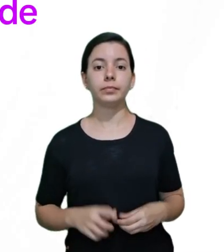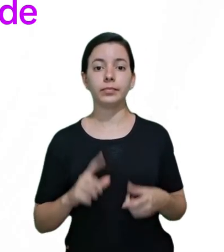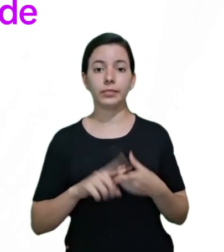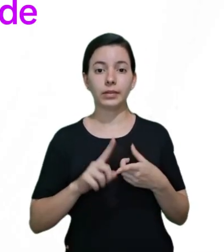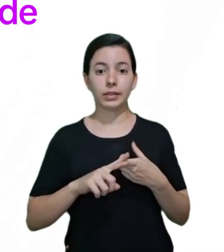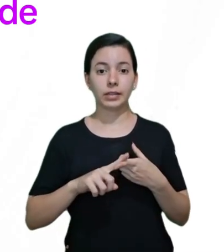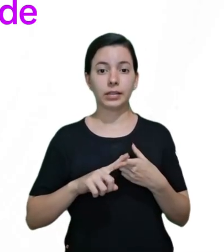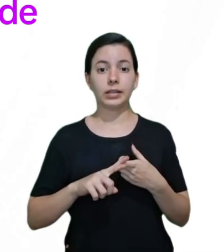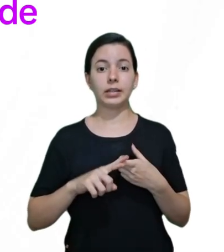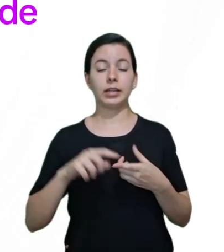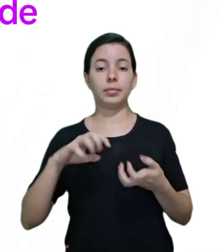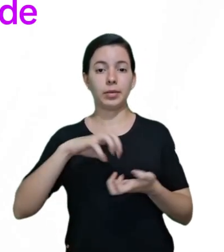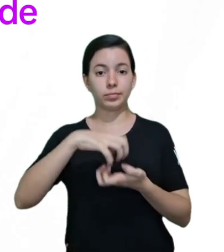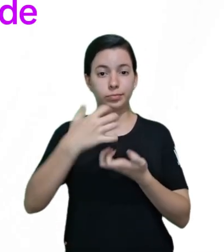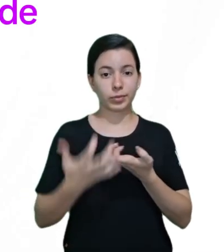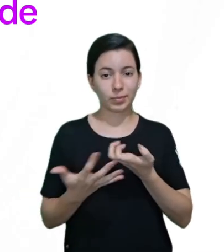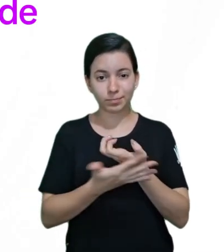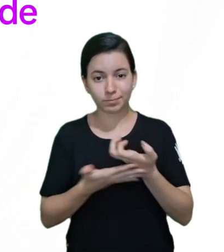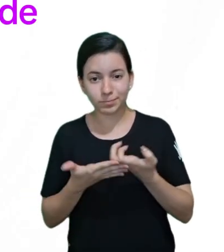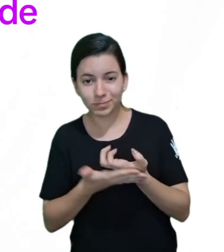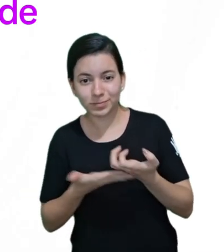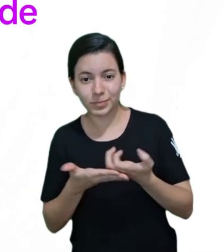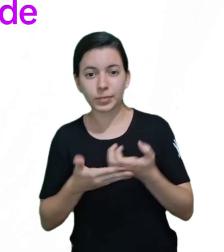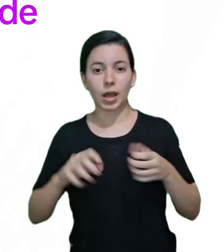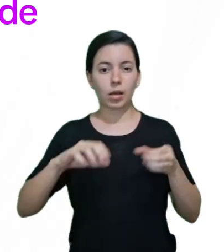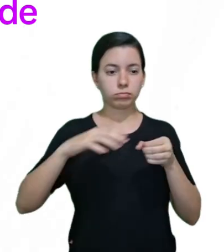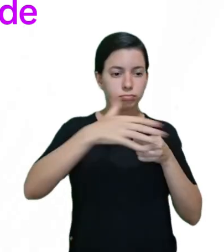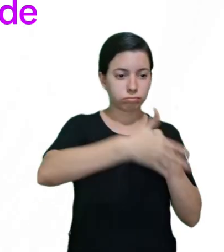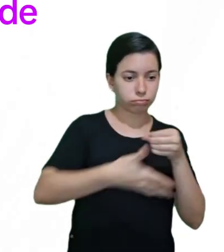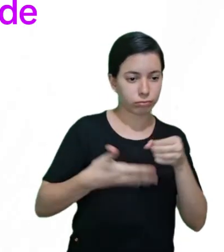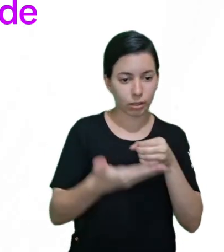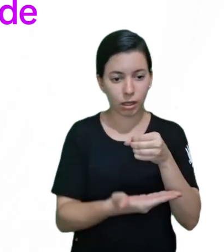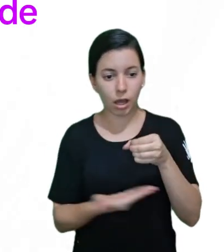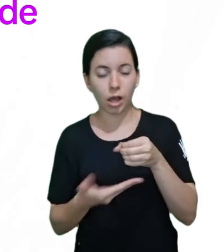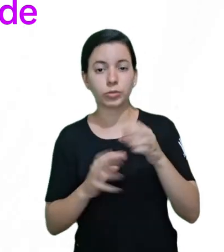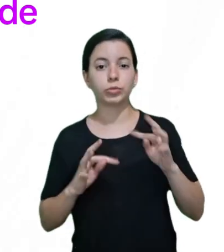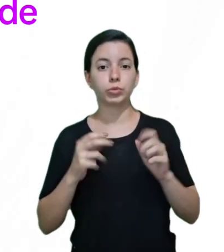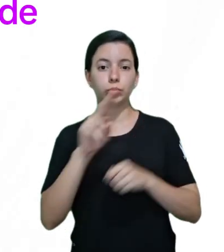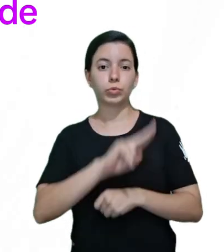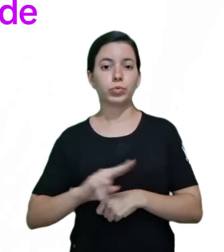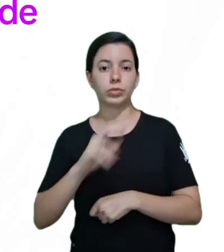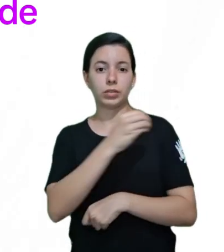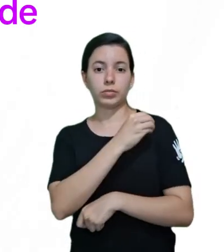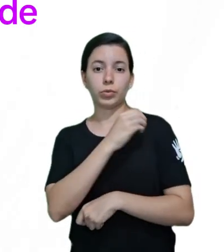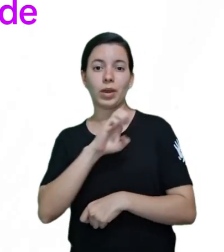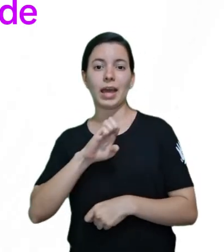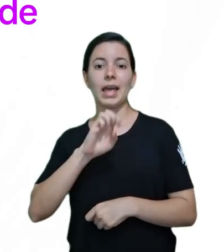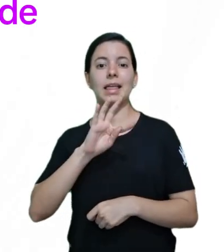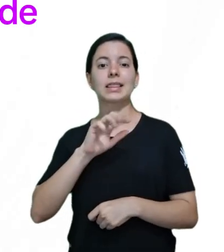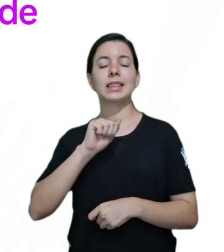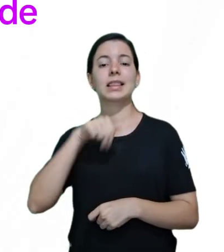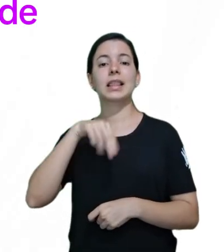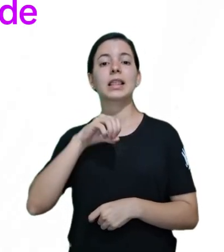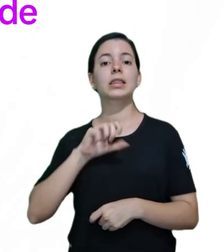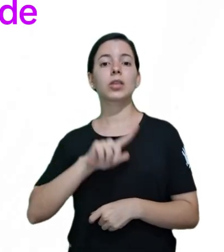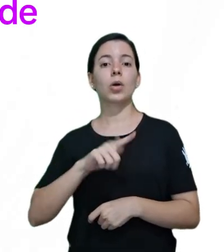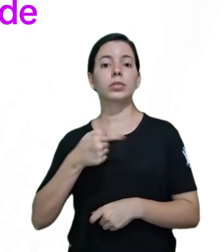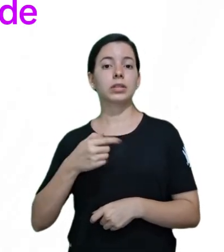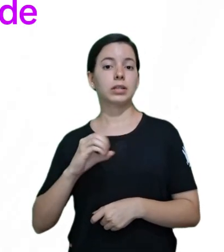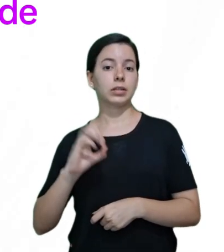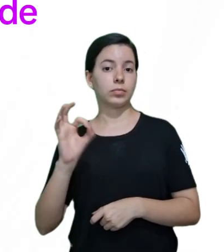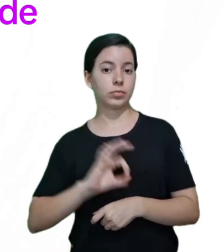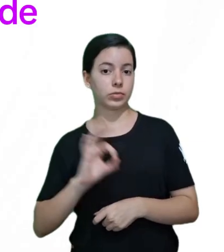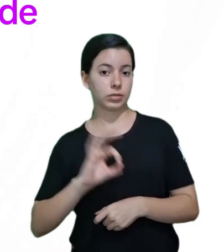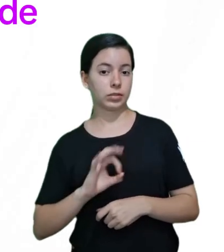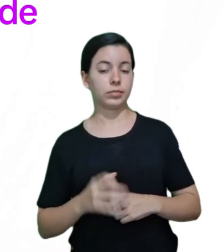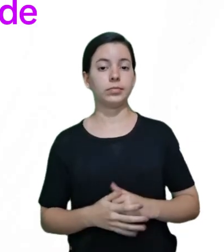Limpe a parte externa dos recipientes, frascos, placas com etanol a 70% antes de colocá-los na